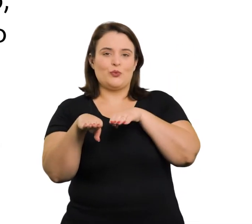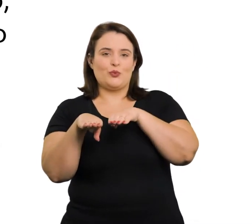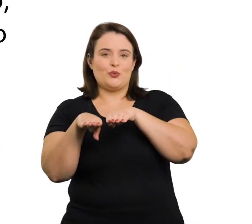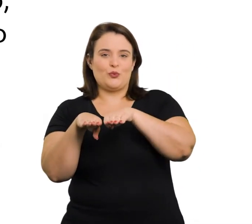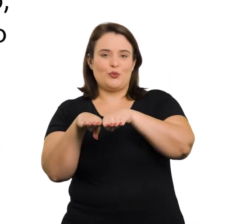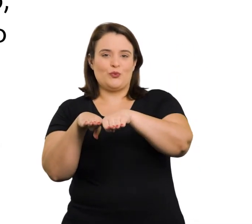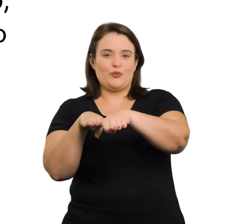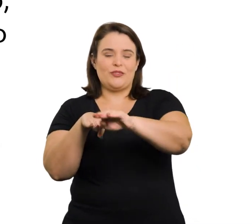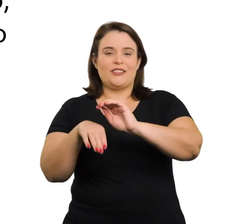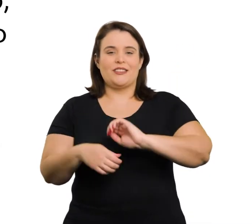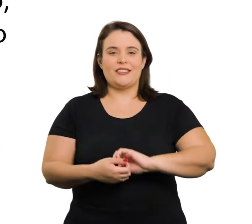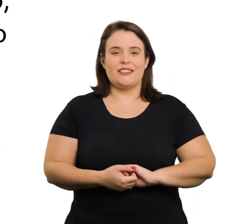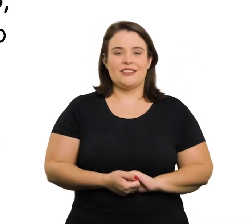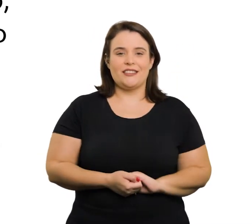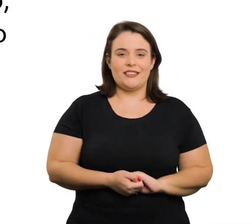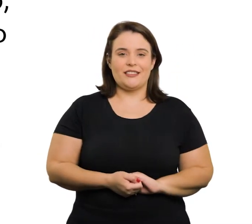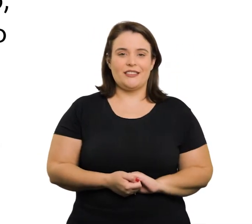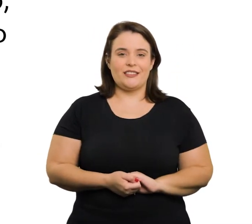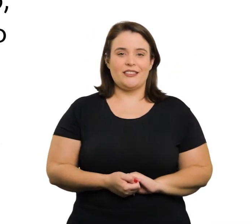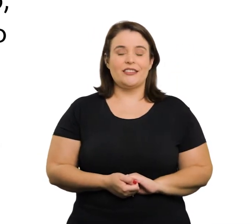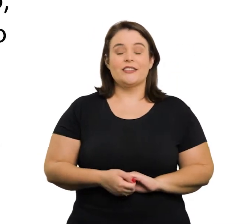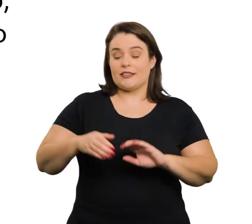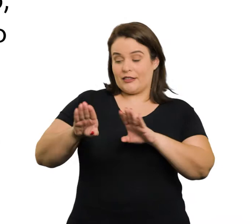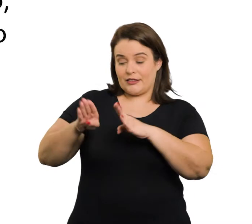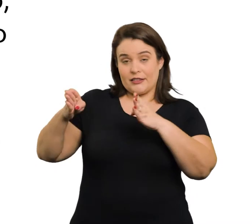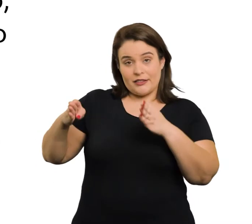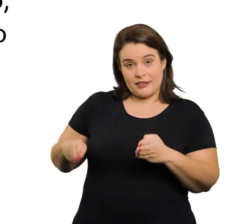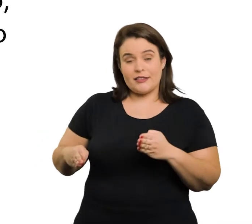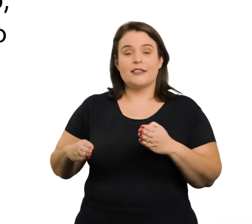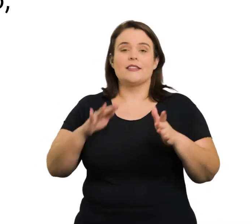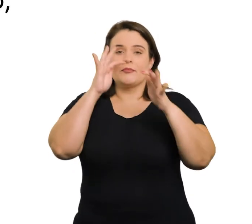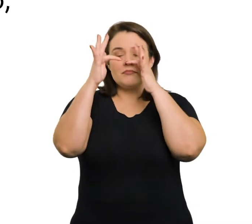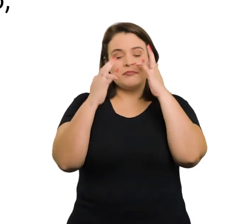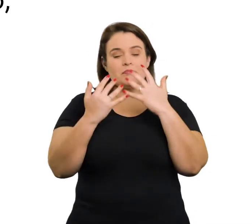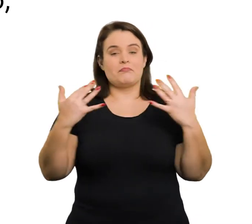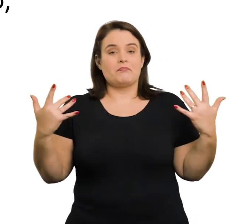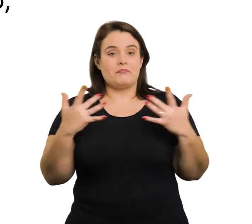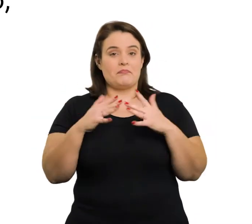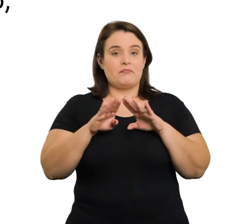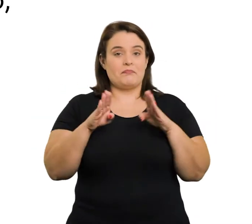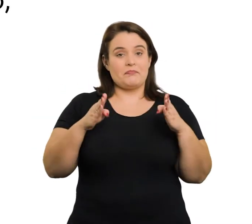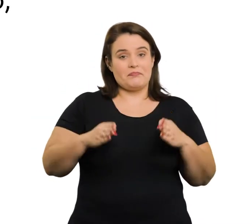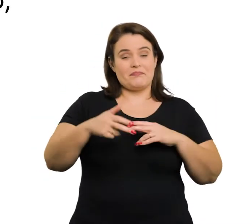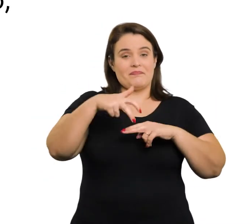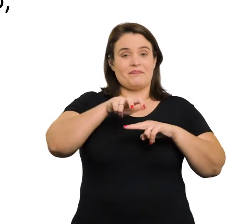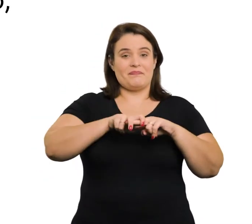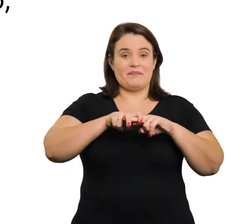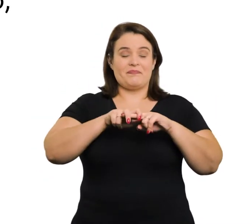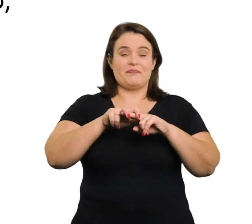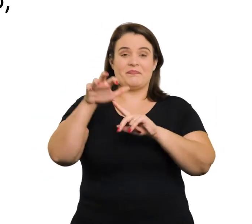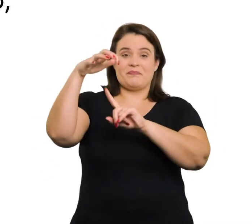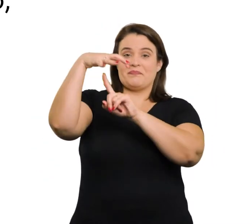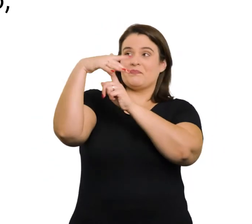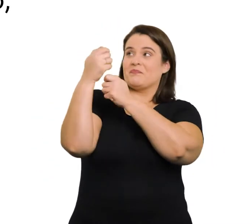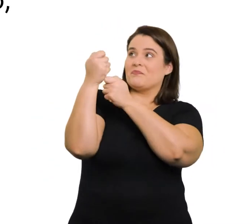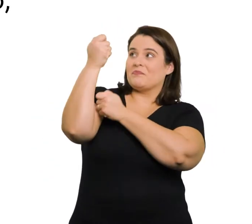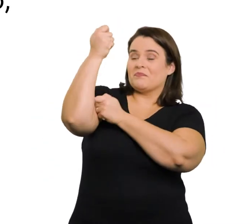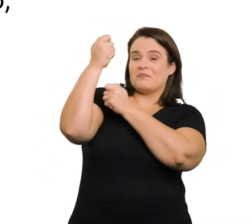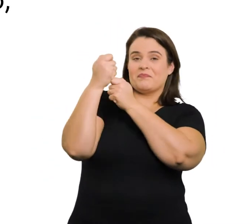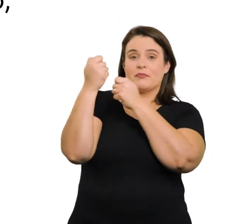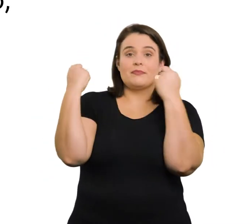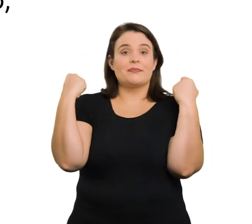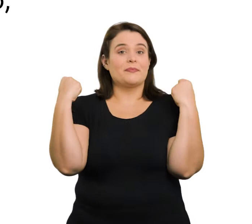pelo leito carroçável da via pública, equipada com bancos, floreiras, mesas e cadeiras,